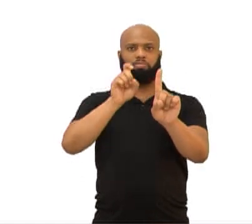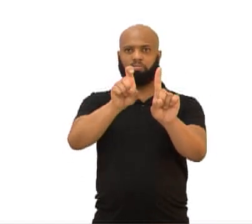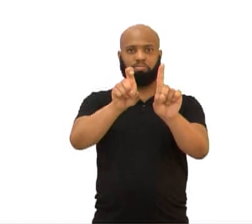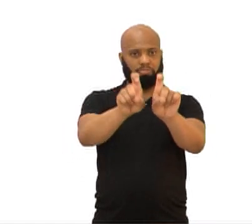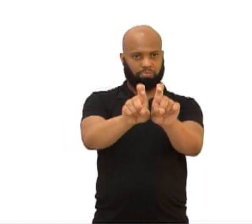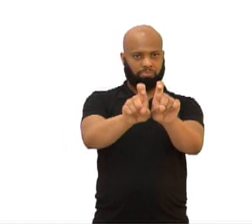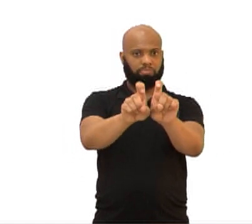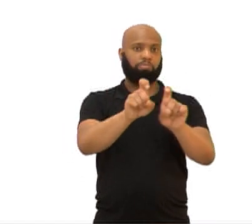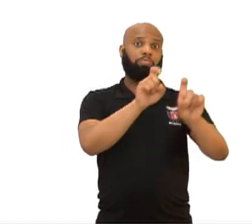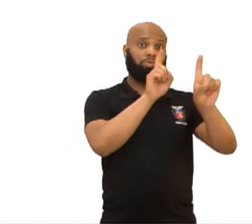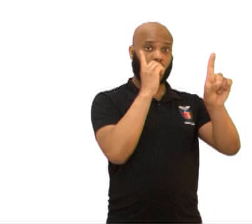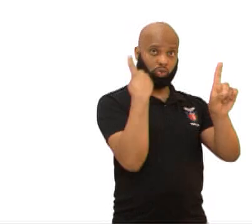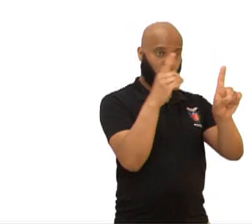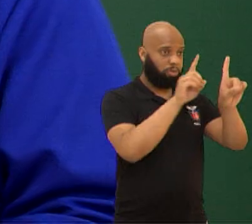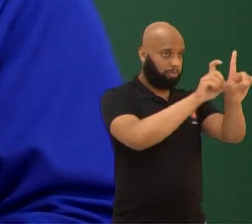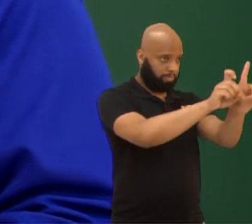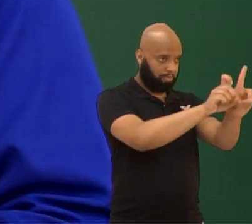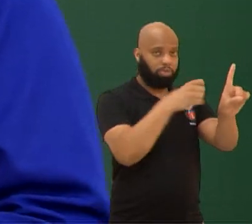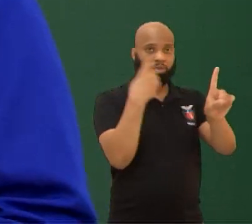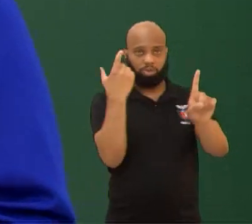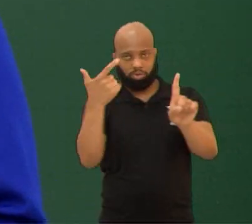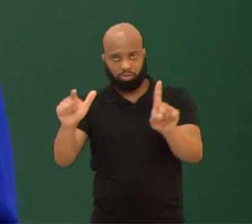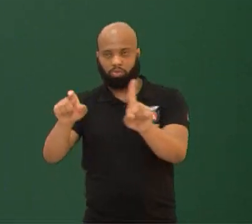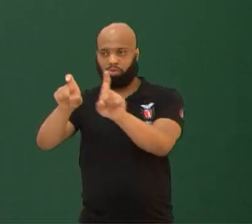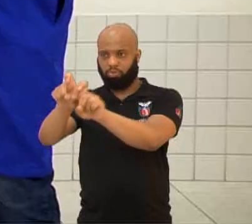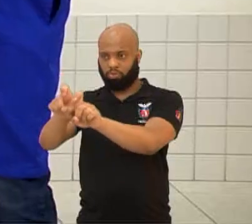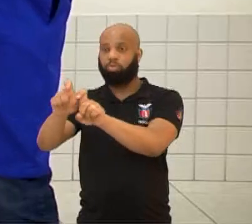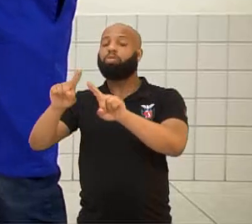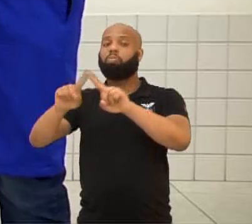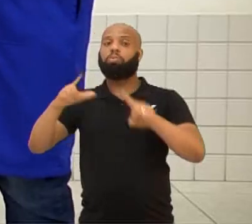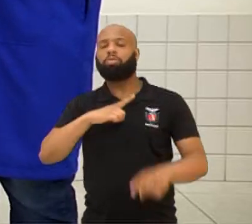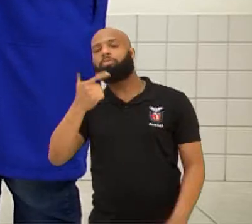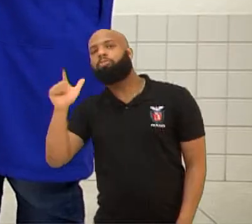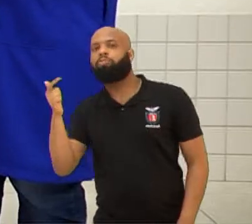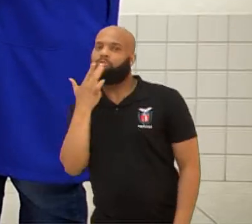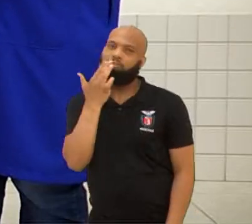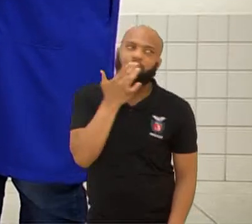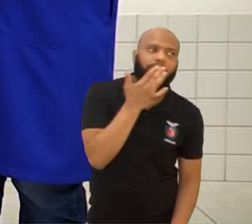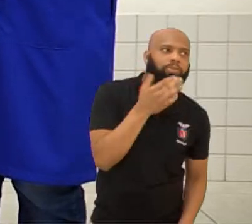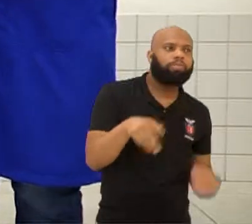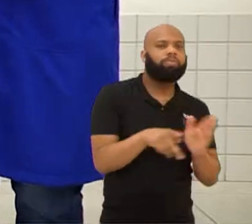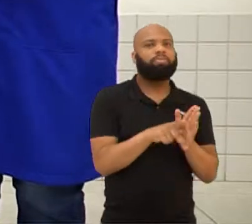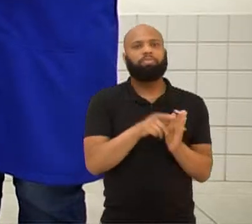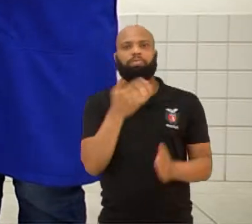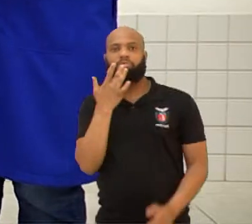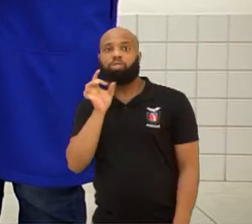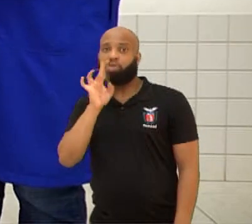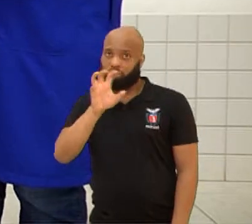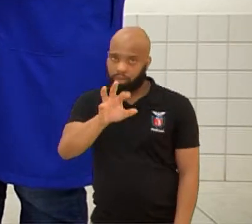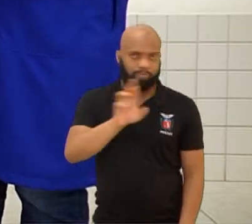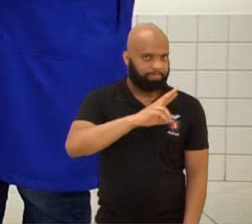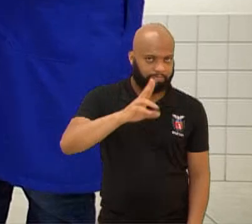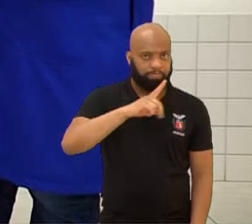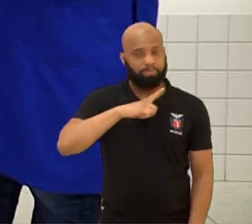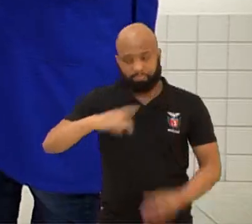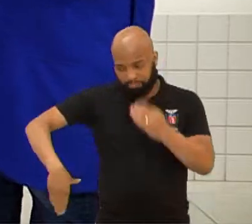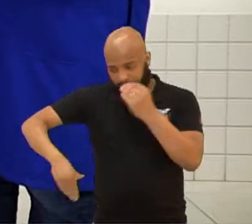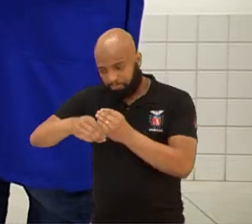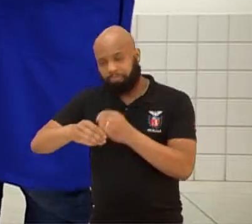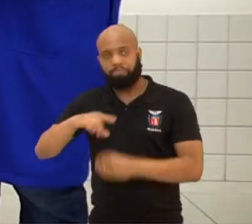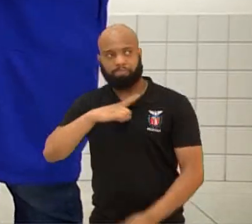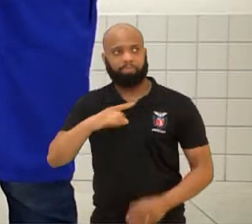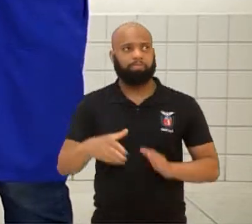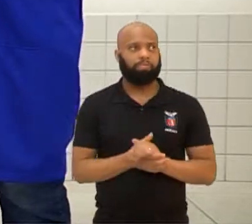olho claro e o olho escuro. Mas como nós sabemos, professor, existem várias tonalidades de olhos. Então, não é somente isso, né, professor?